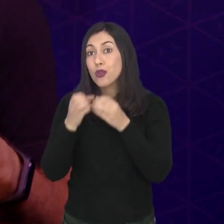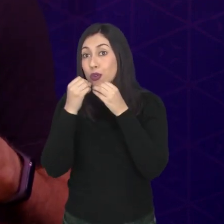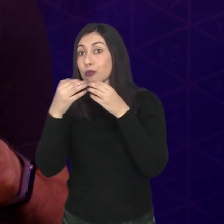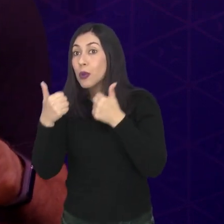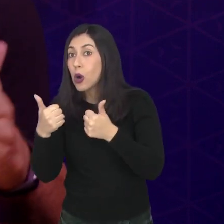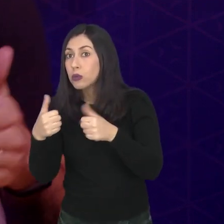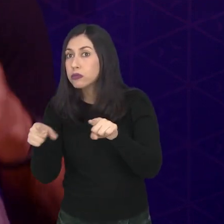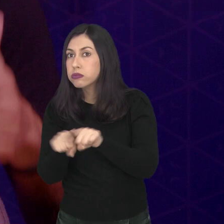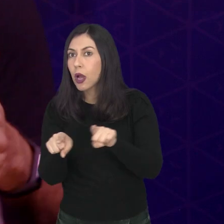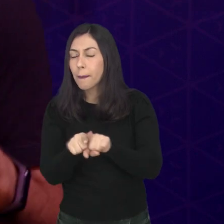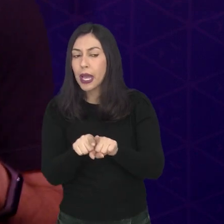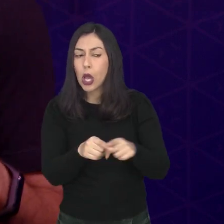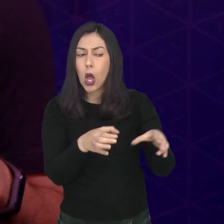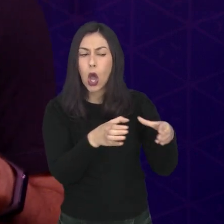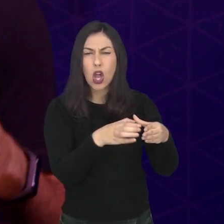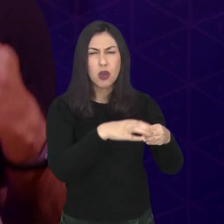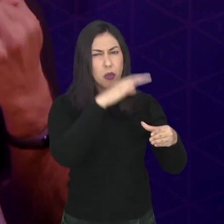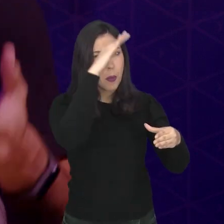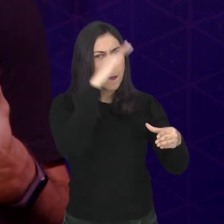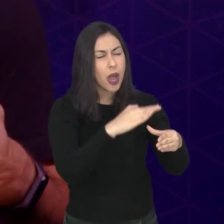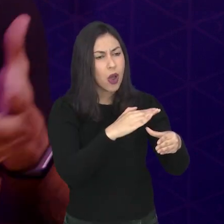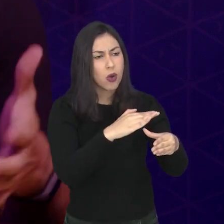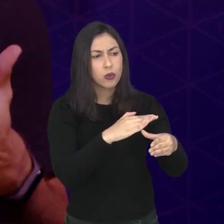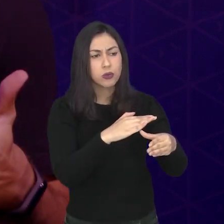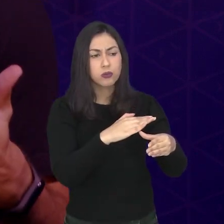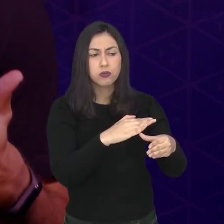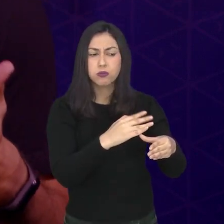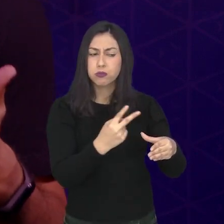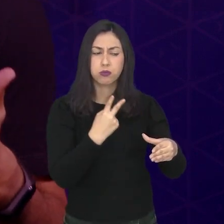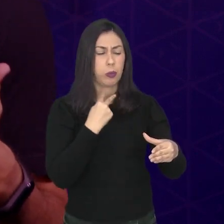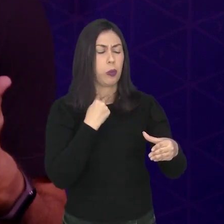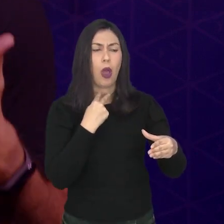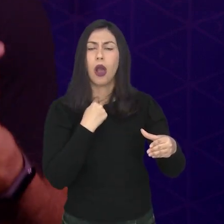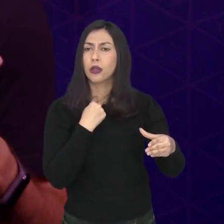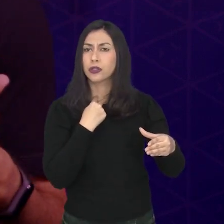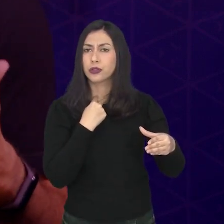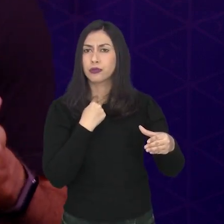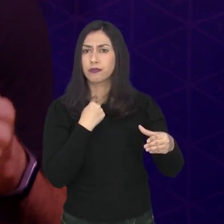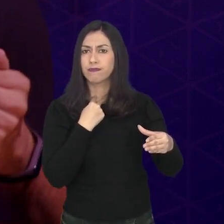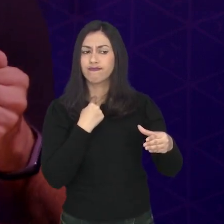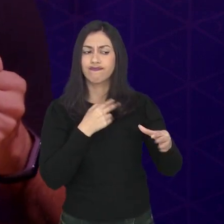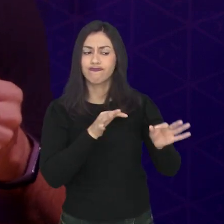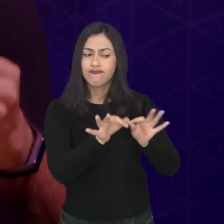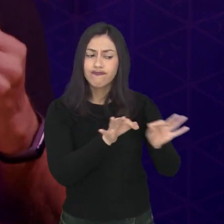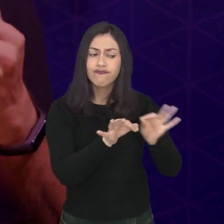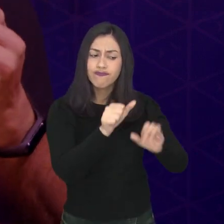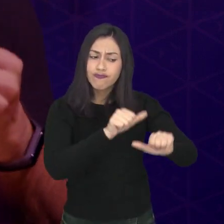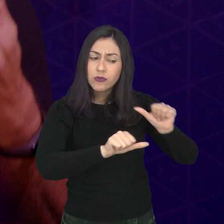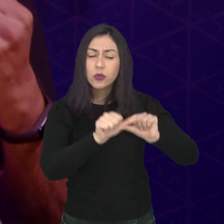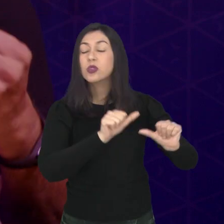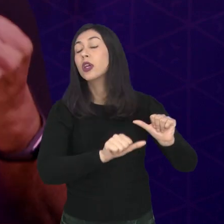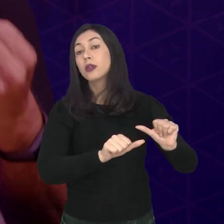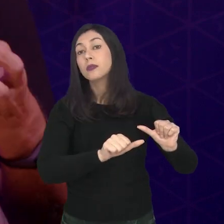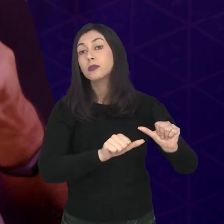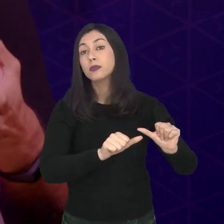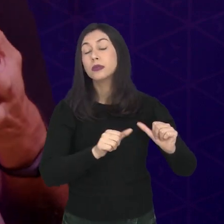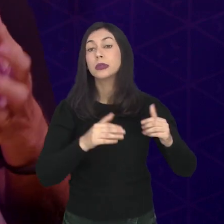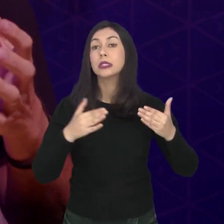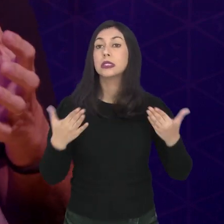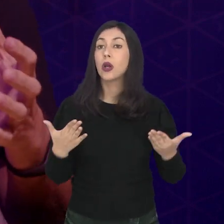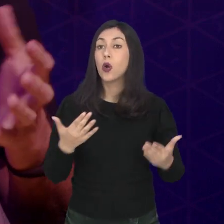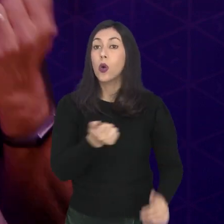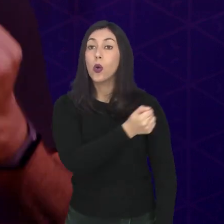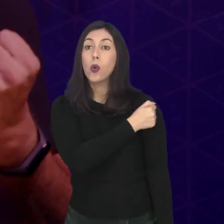né? E também valorizar, né? E estimular essas lideranças positivas, que é justamente esse aluno que